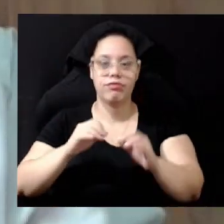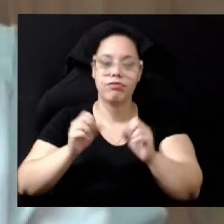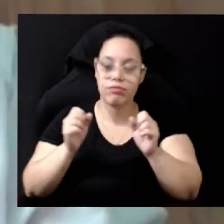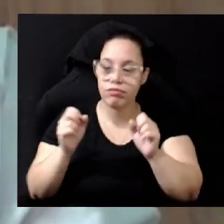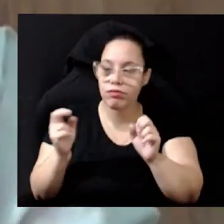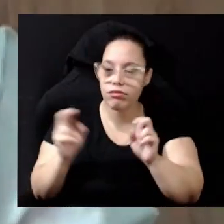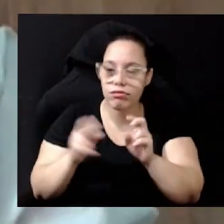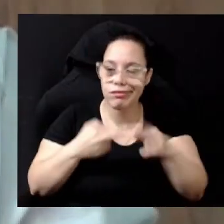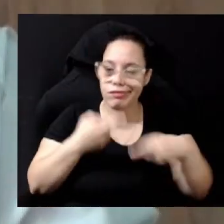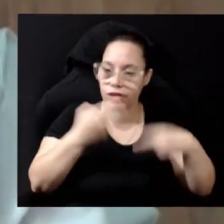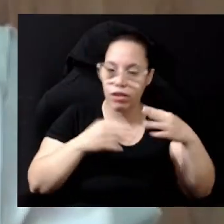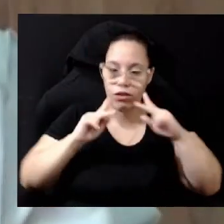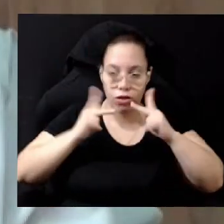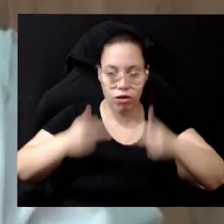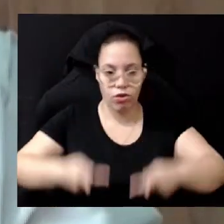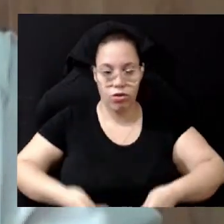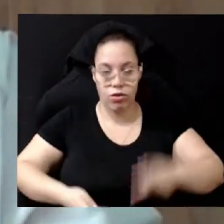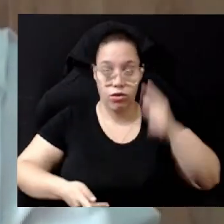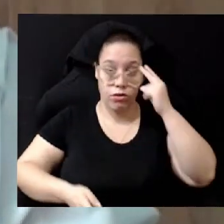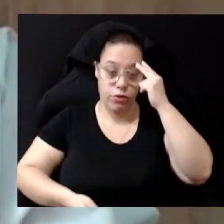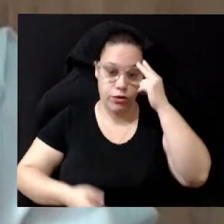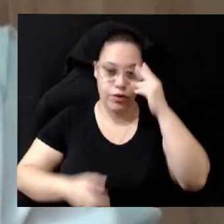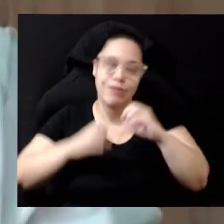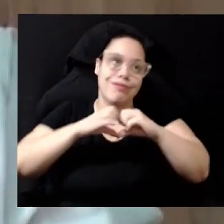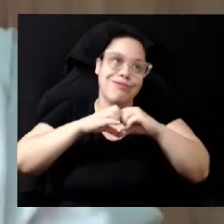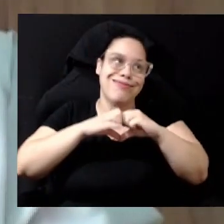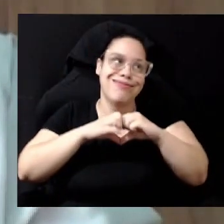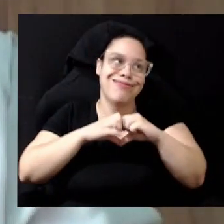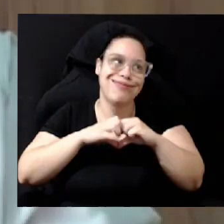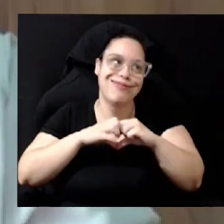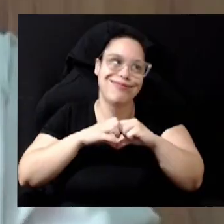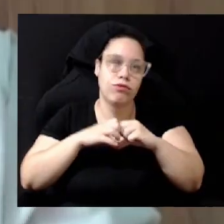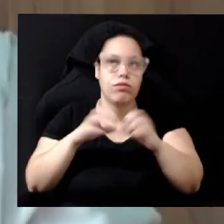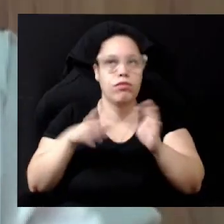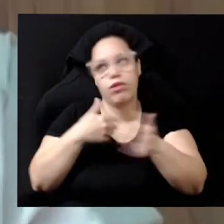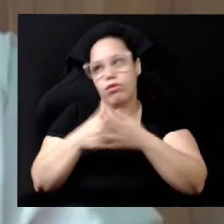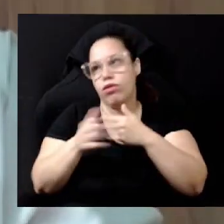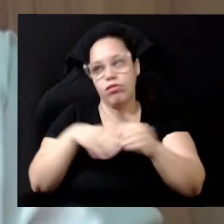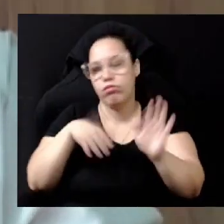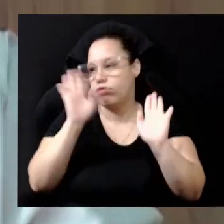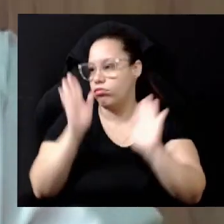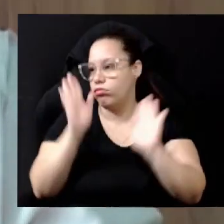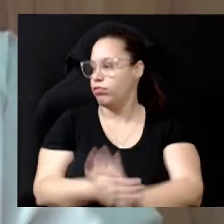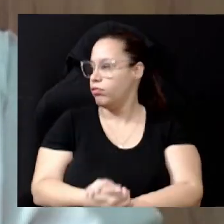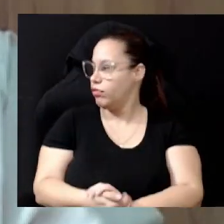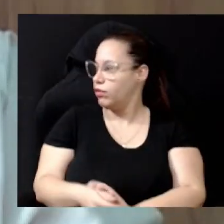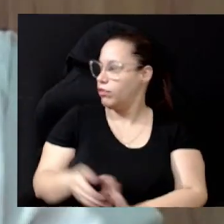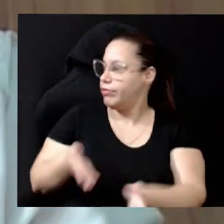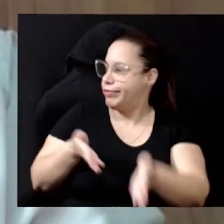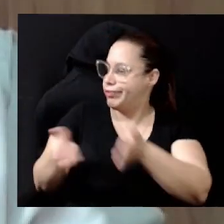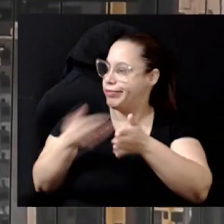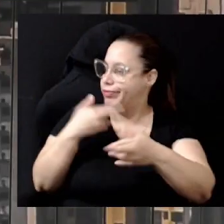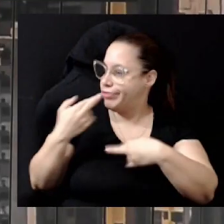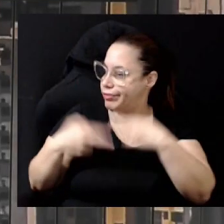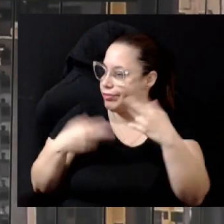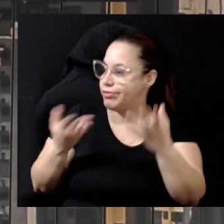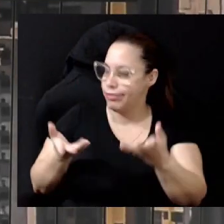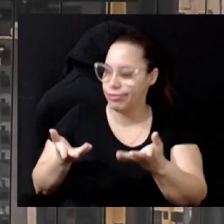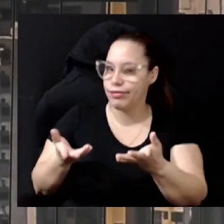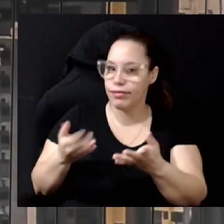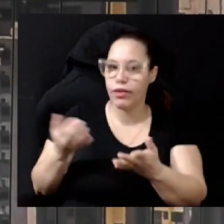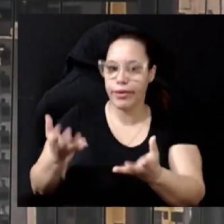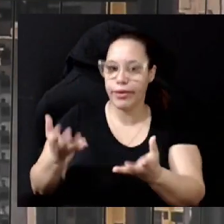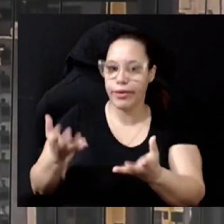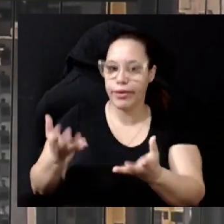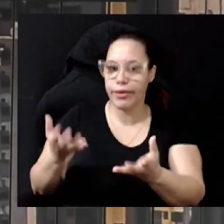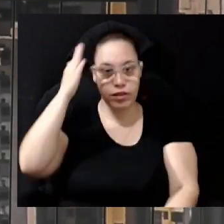eles, inclusive as relações humanas, né? Seja relações amorosas, enfim. Permeando as relações,